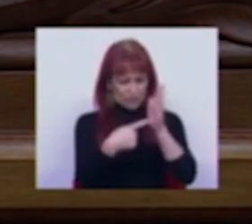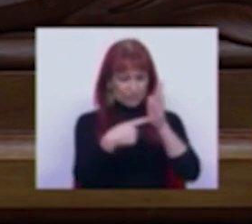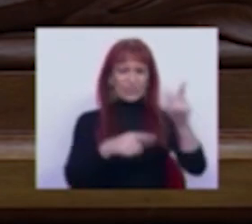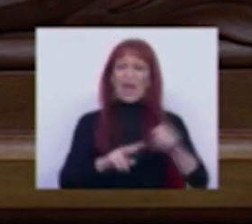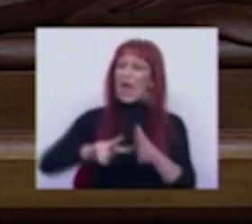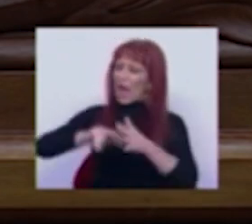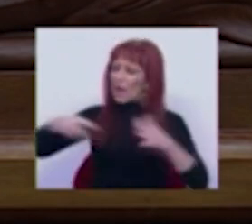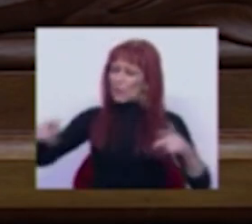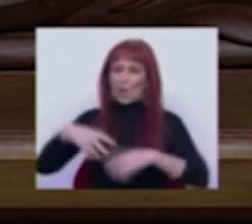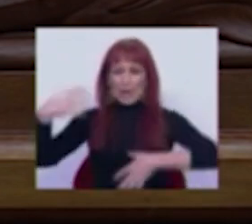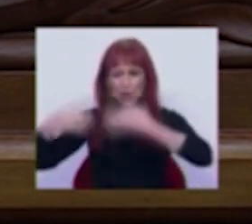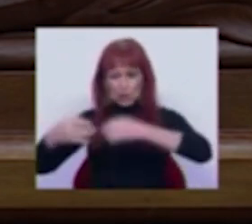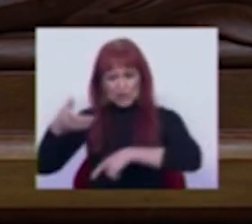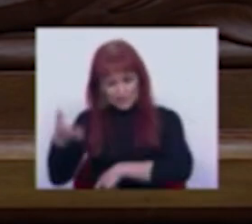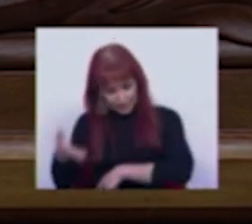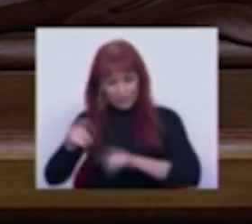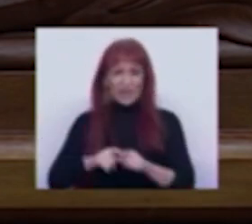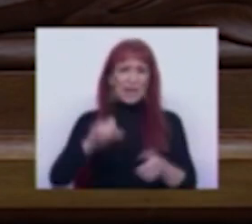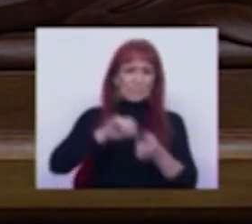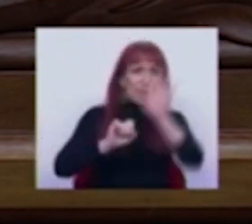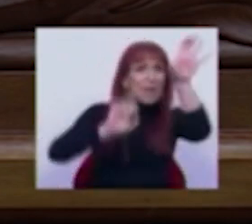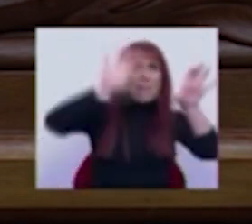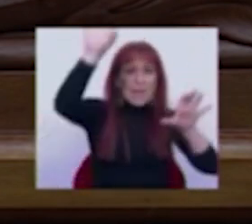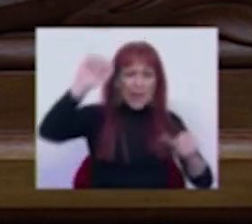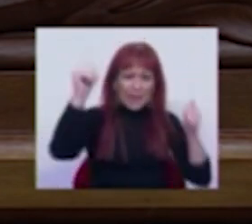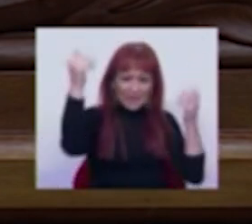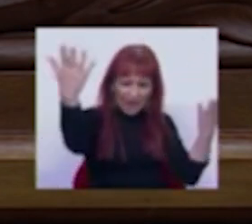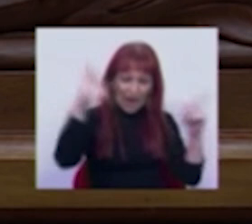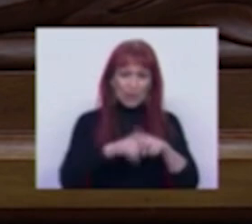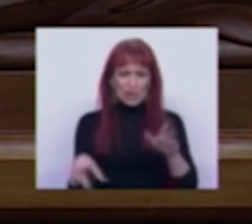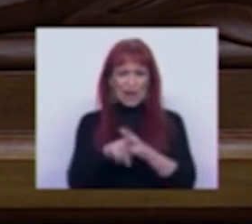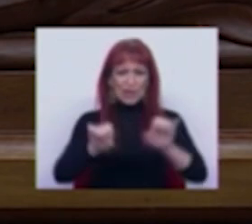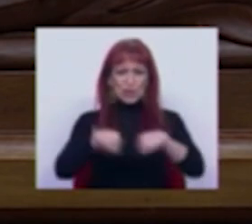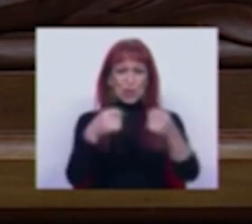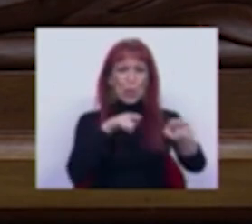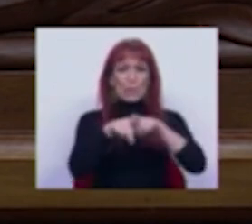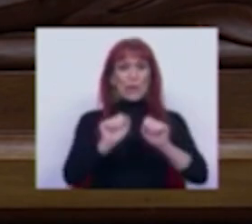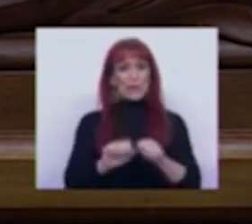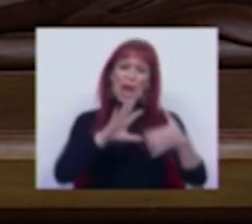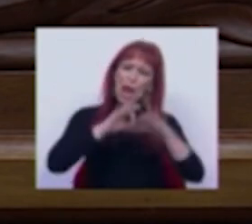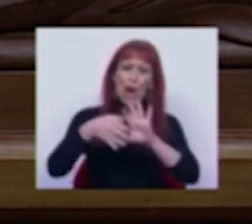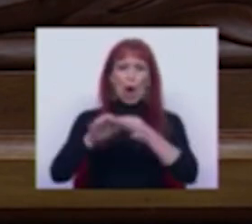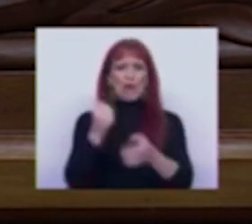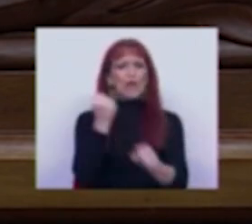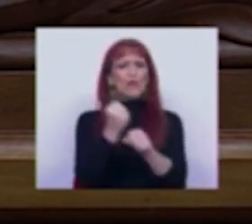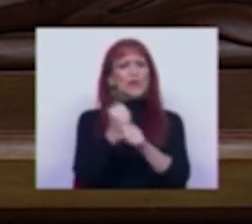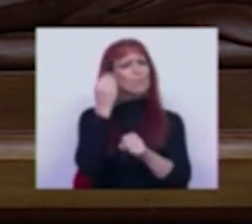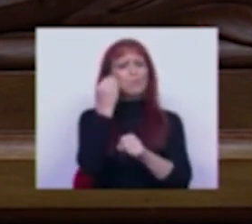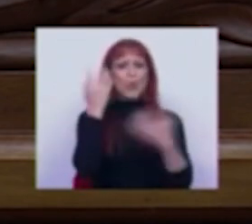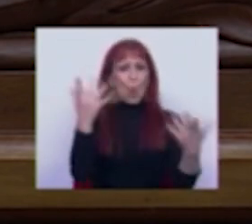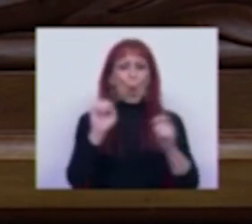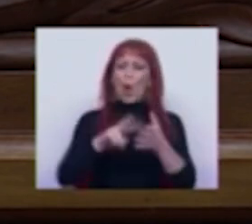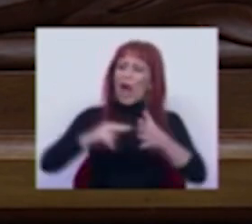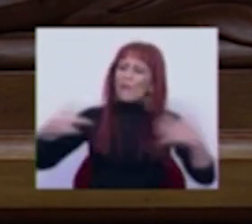a reforma da justiça, a descentralização, a lei dos partidos políticos e a sua lógica de funcionamento, ou